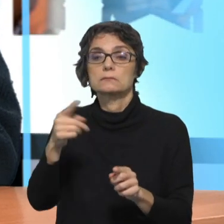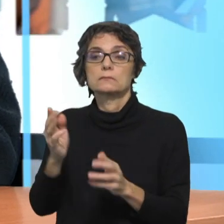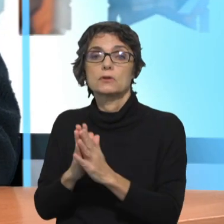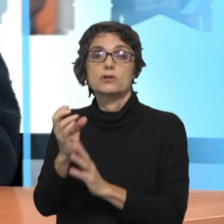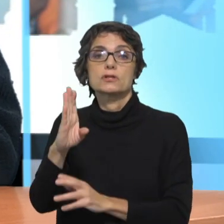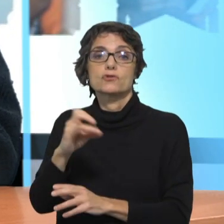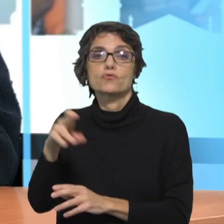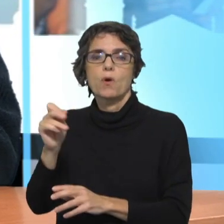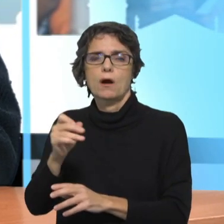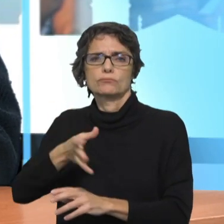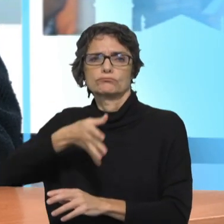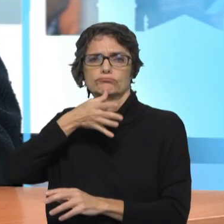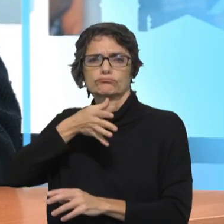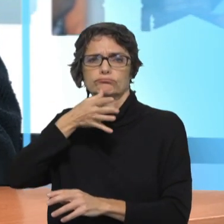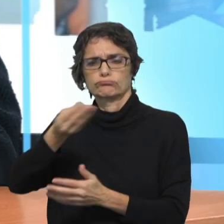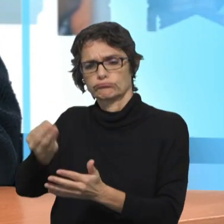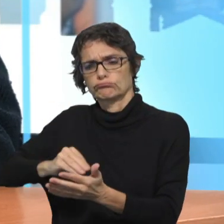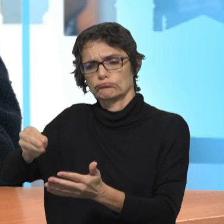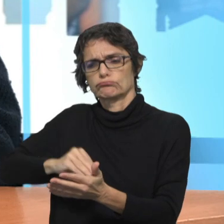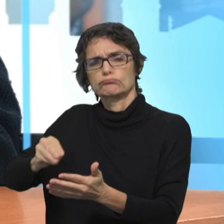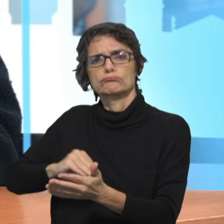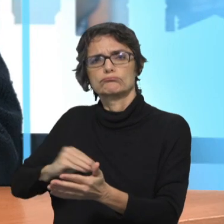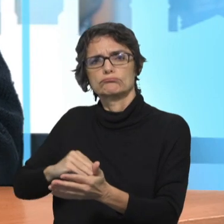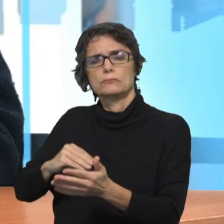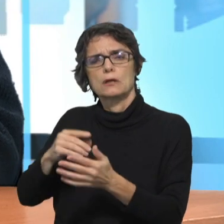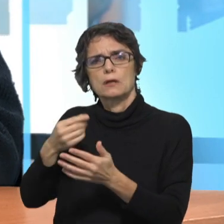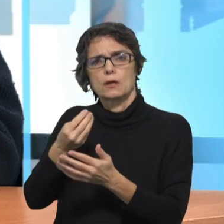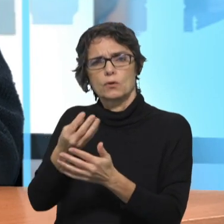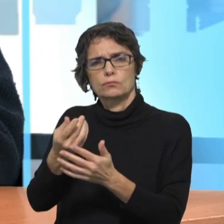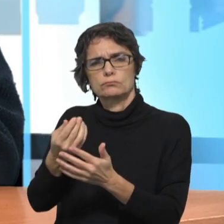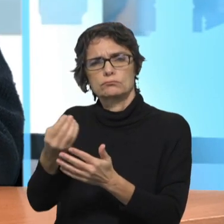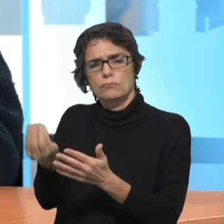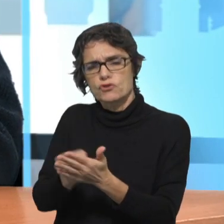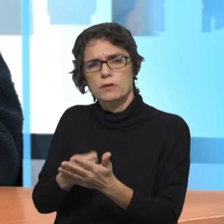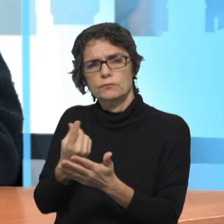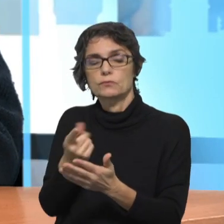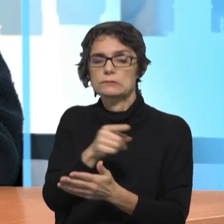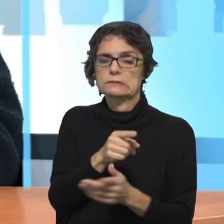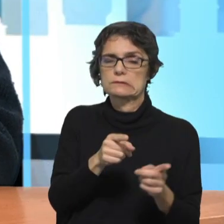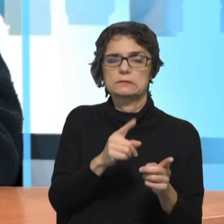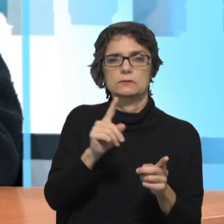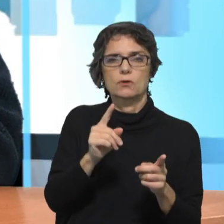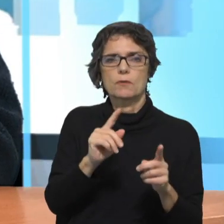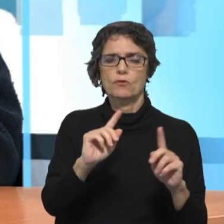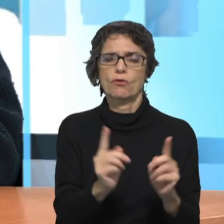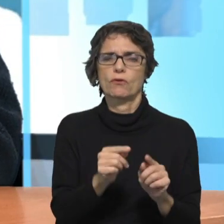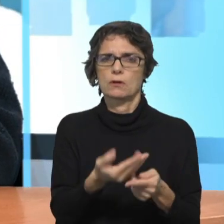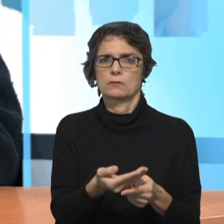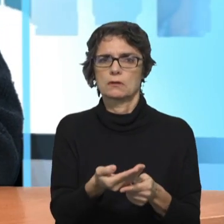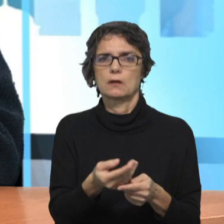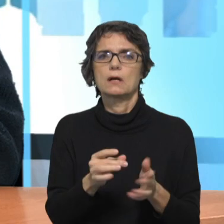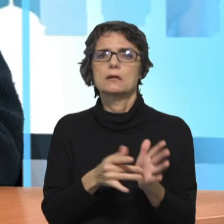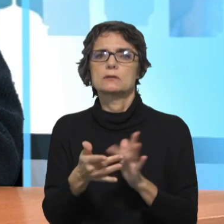oferece longos discursos depois dos sinais de Jesus, São Marcos é muito mais telegráfico, muito mais sintético.